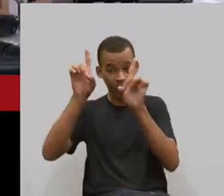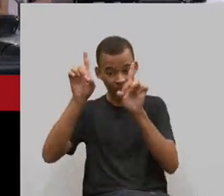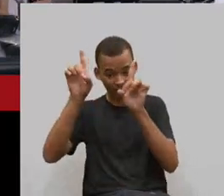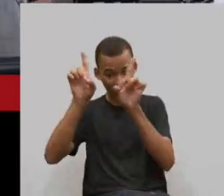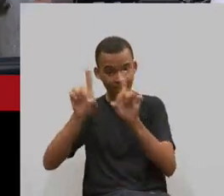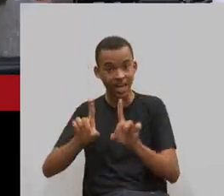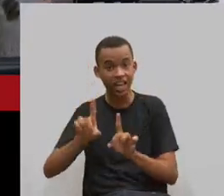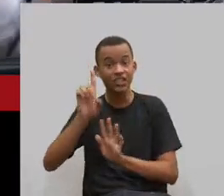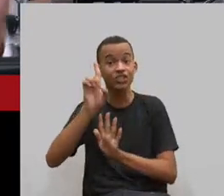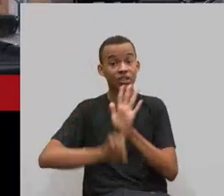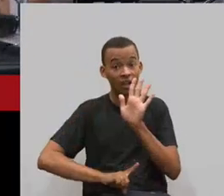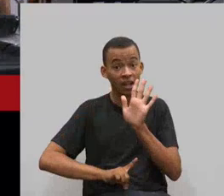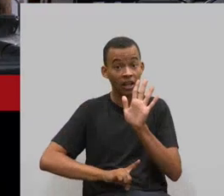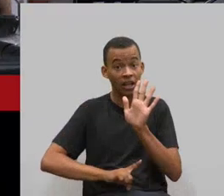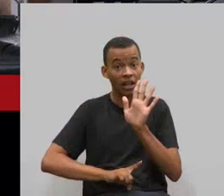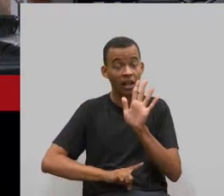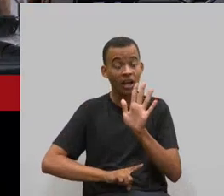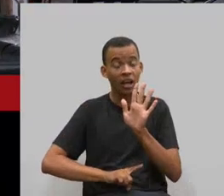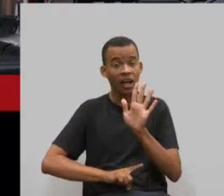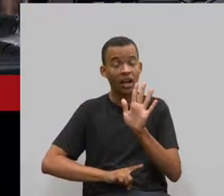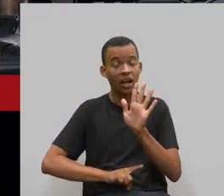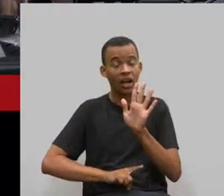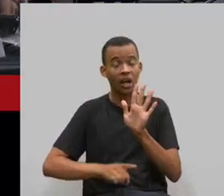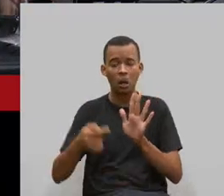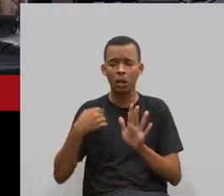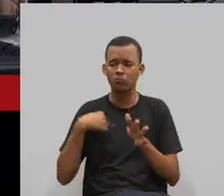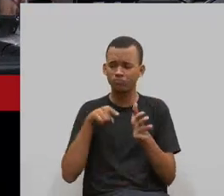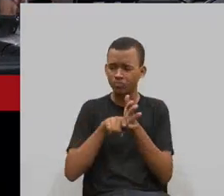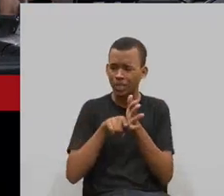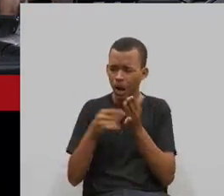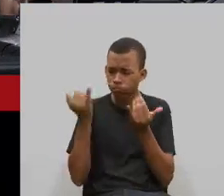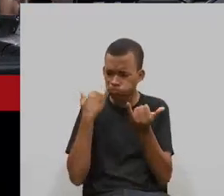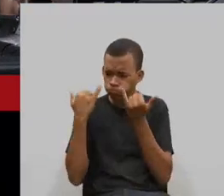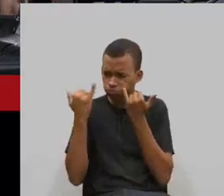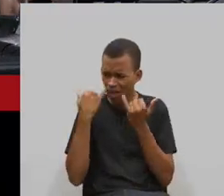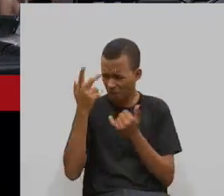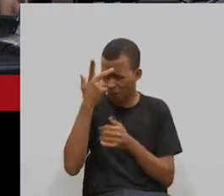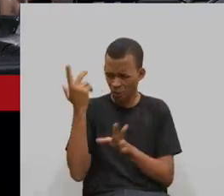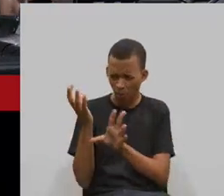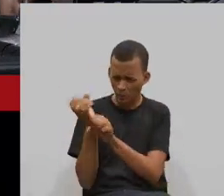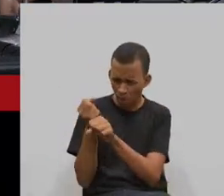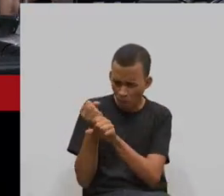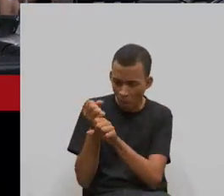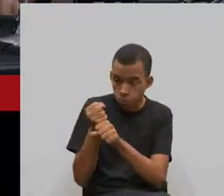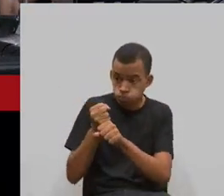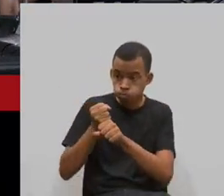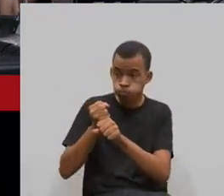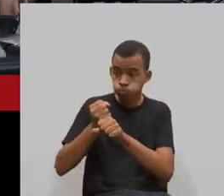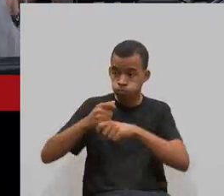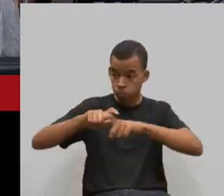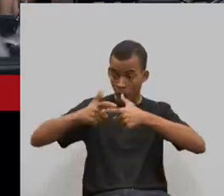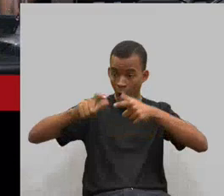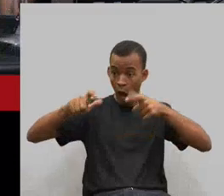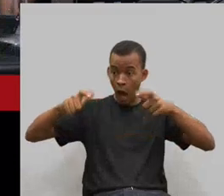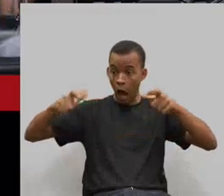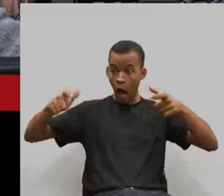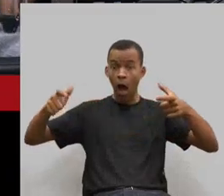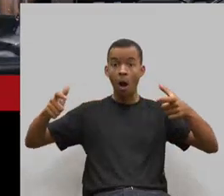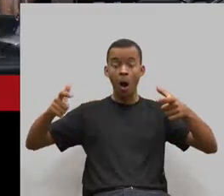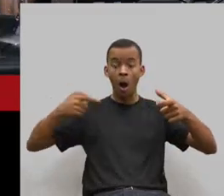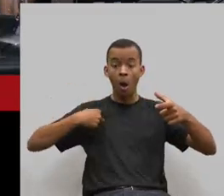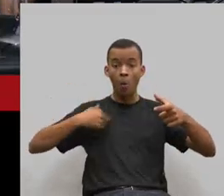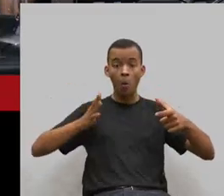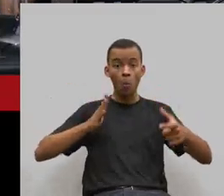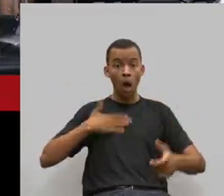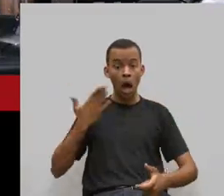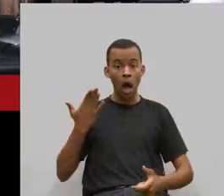alarmantes muito maior do que eu imaginava só crianças com com doenças raras são 3 milhões no Brasil